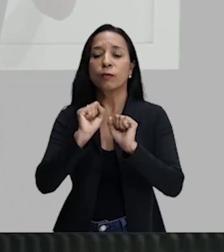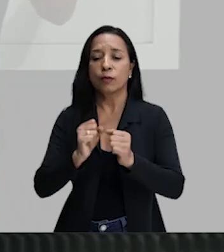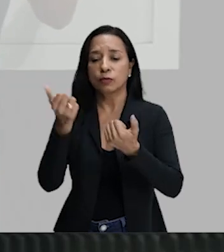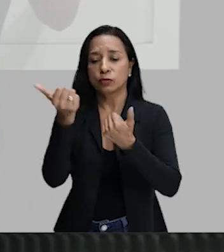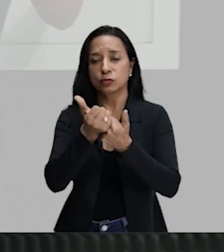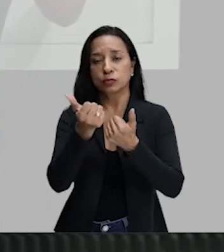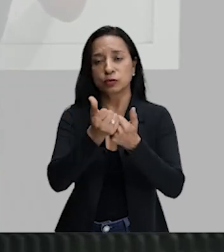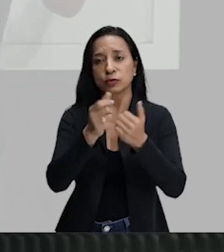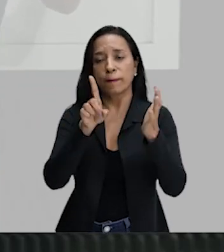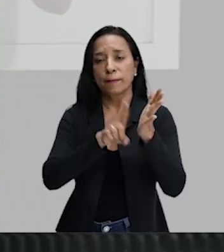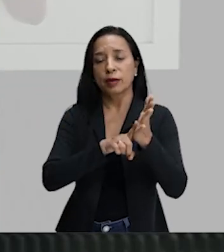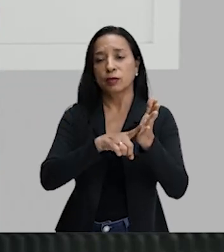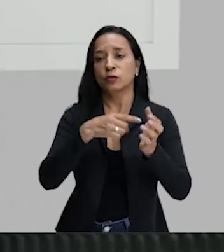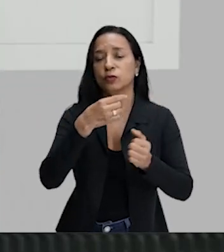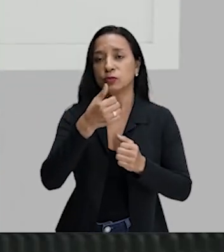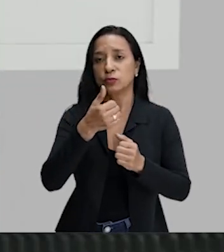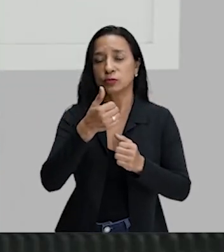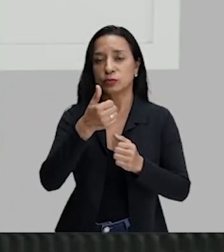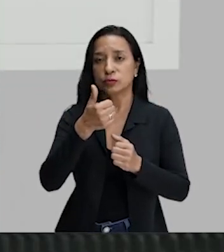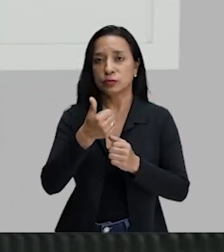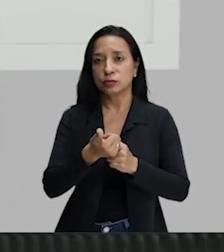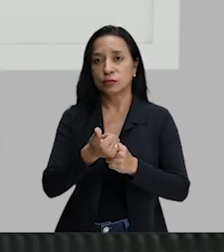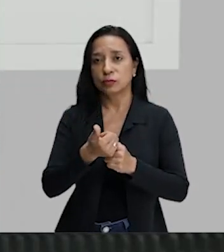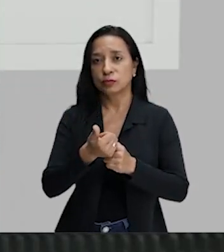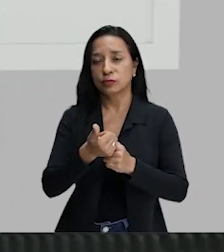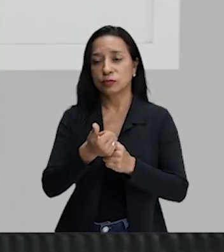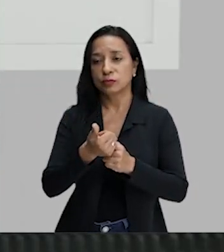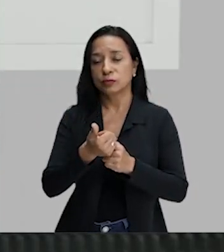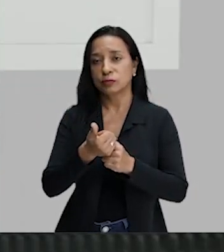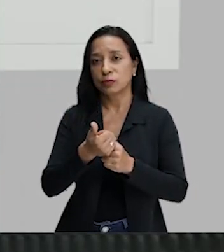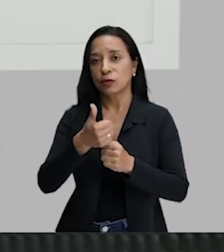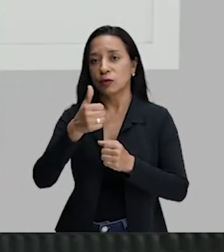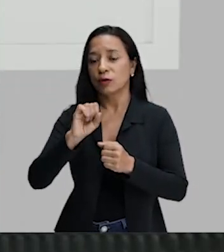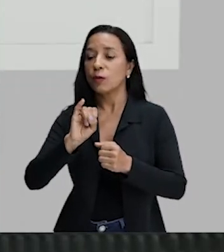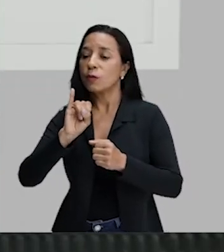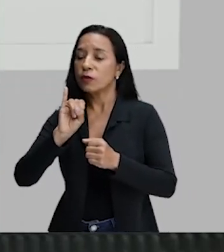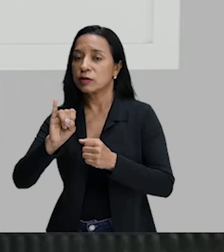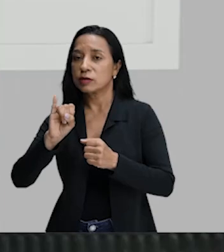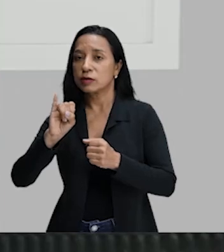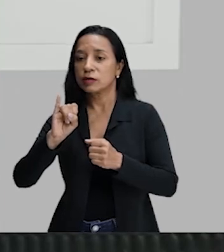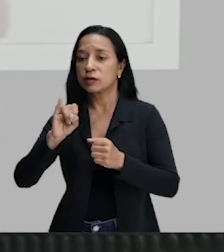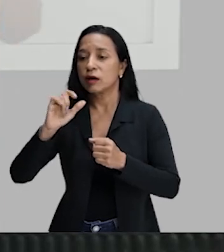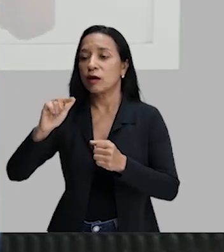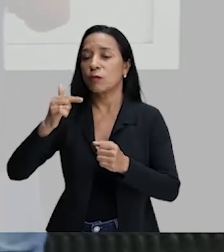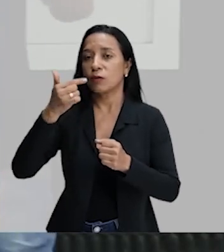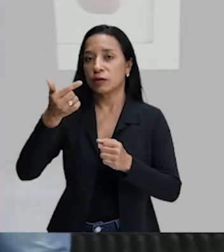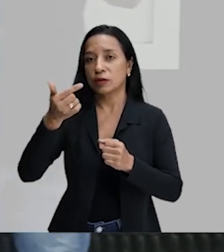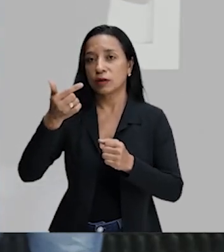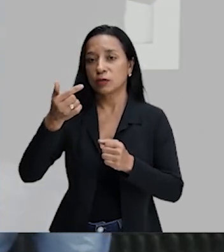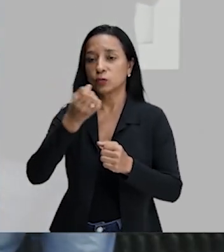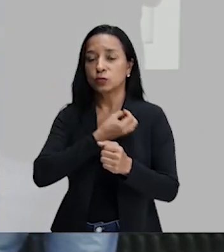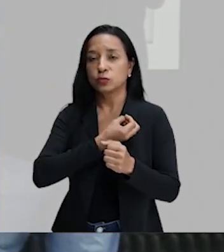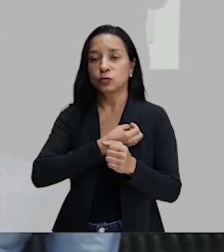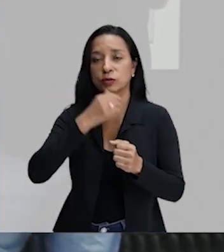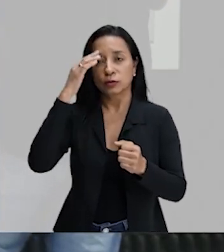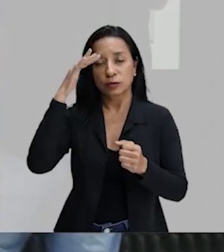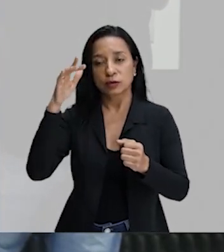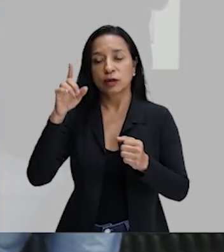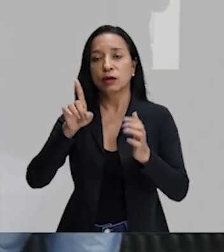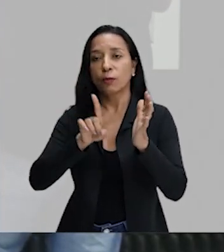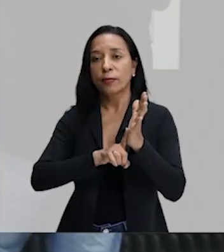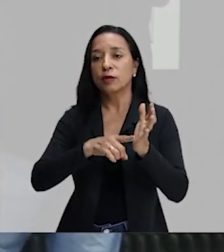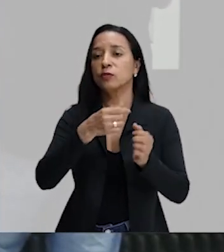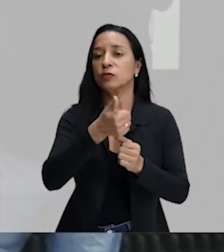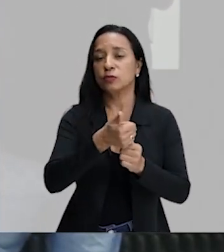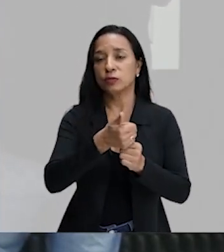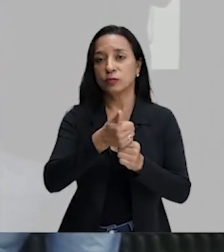substituir esse menos 1 ó, por I ao quadrado, número imaginário. Então, esse menos 1, eu